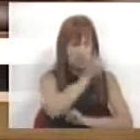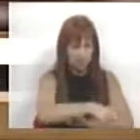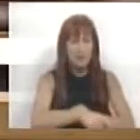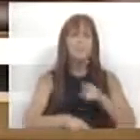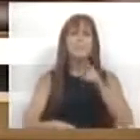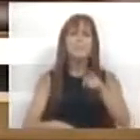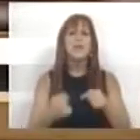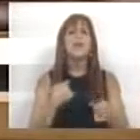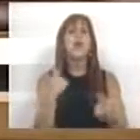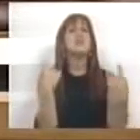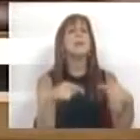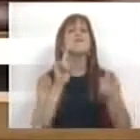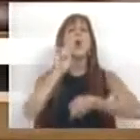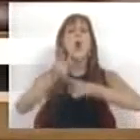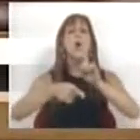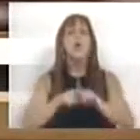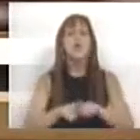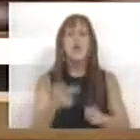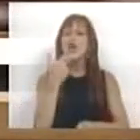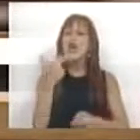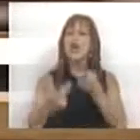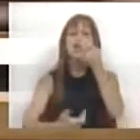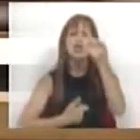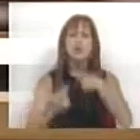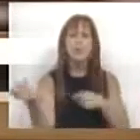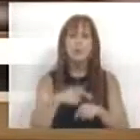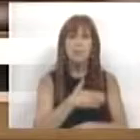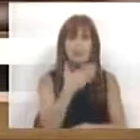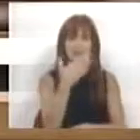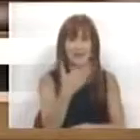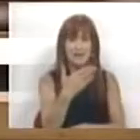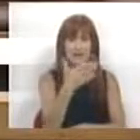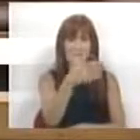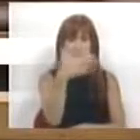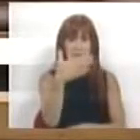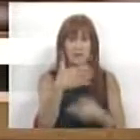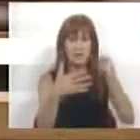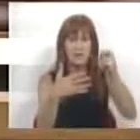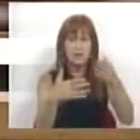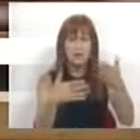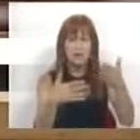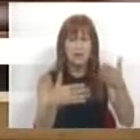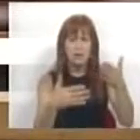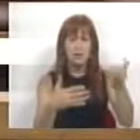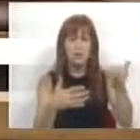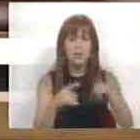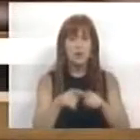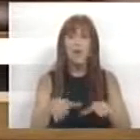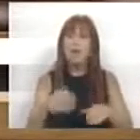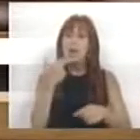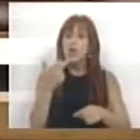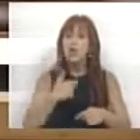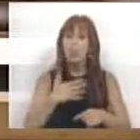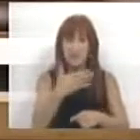E o que é que nós temos? Responderam, das 112 responderam e admitiram